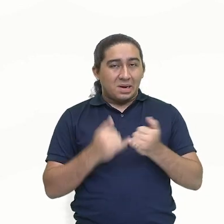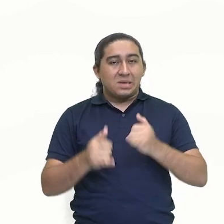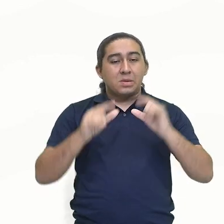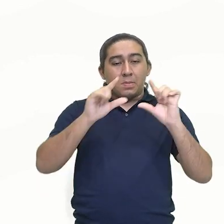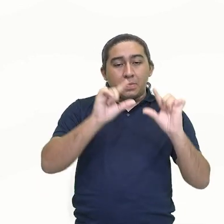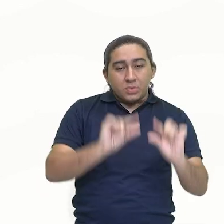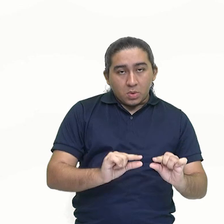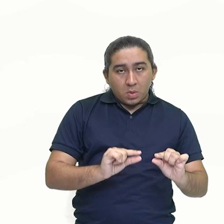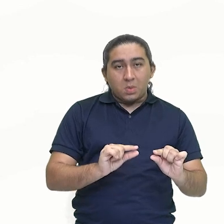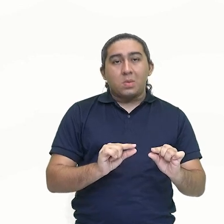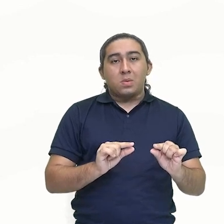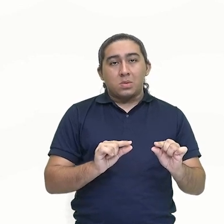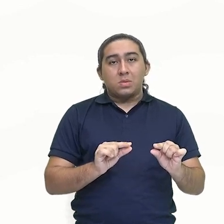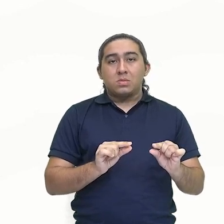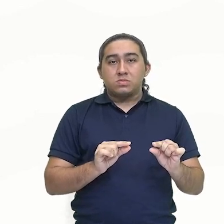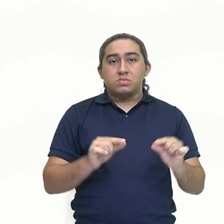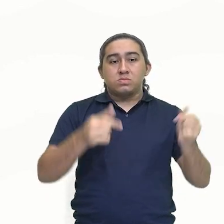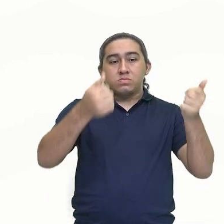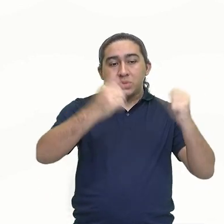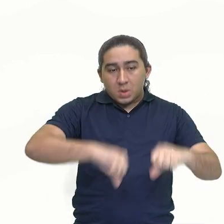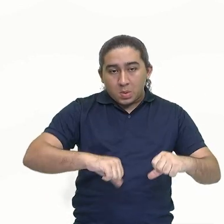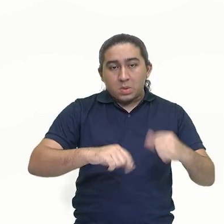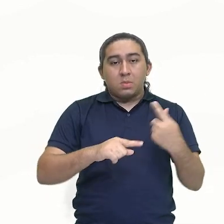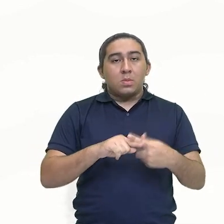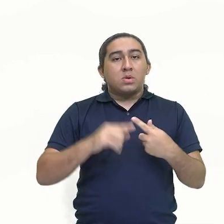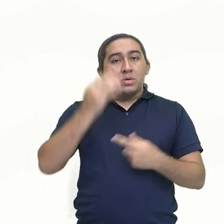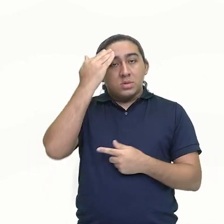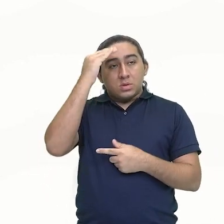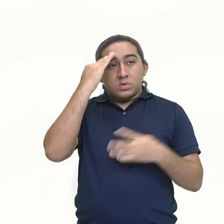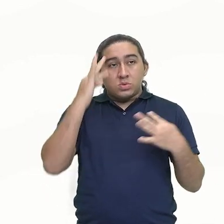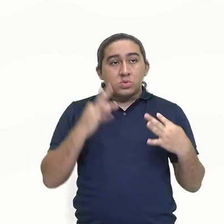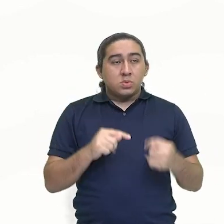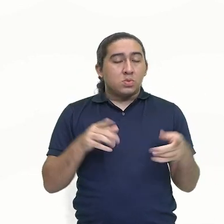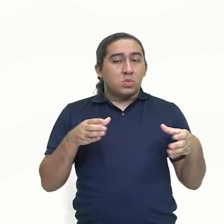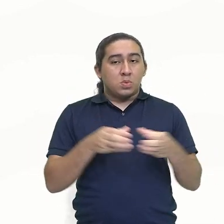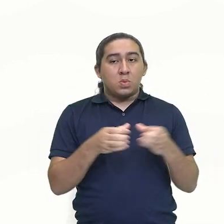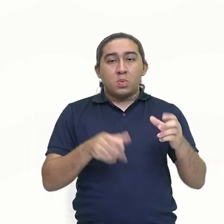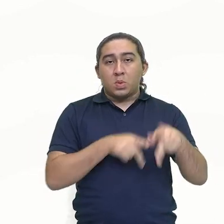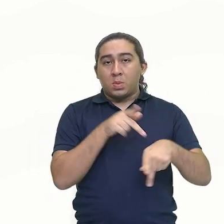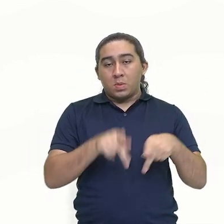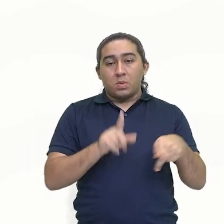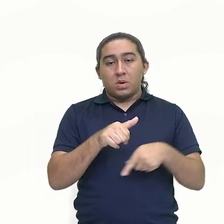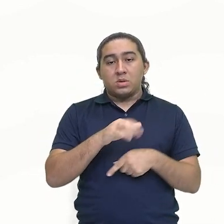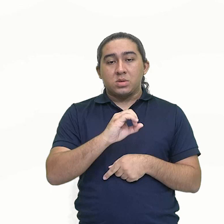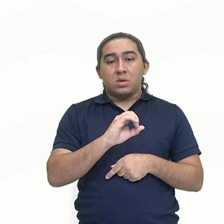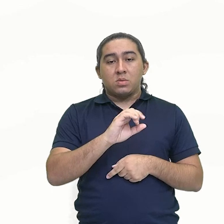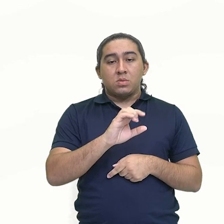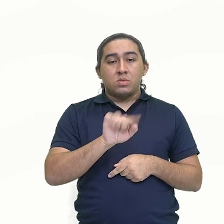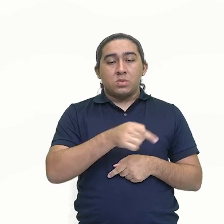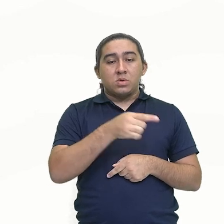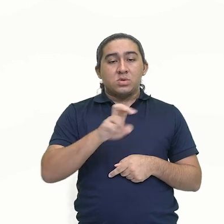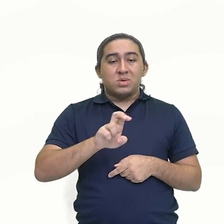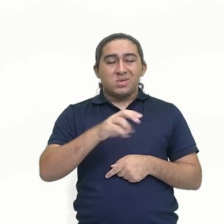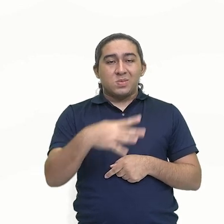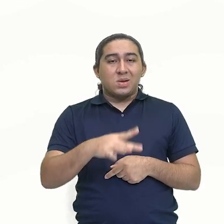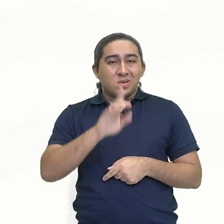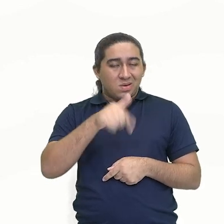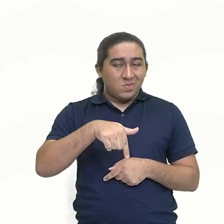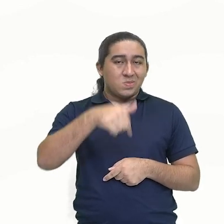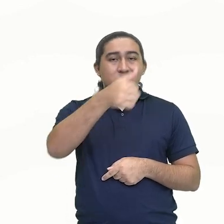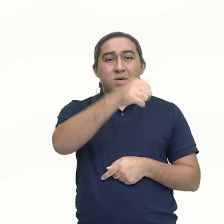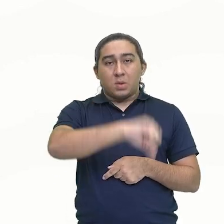vai de 0,49, considerando toda a população, ele vai para 0,54, né? Piora os índices